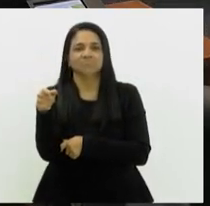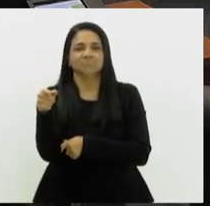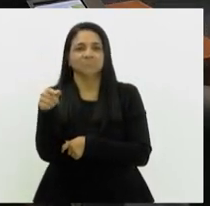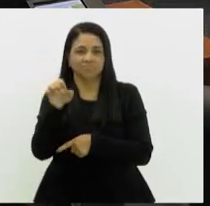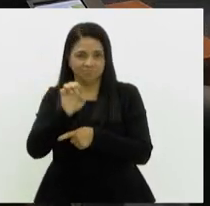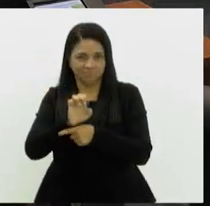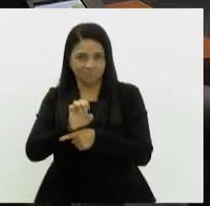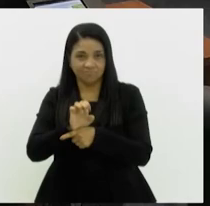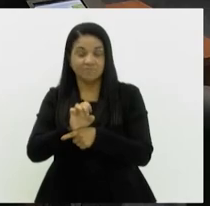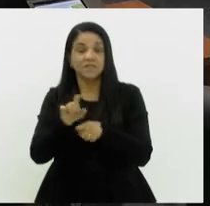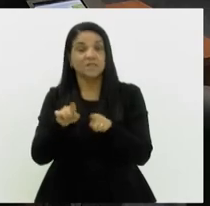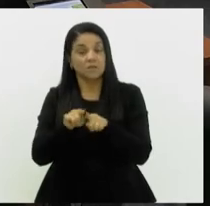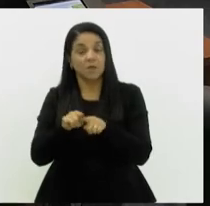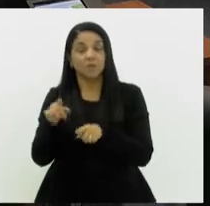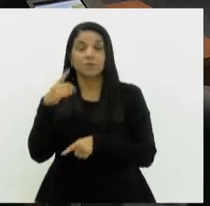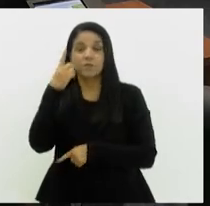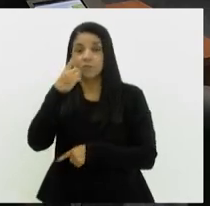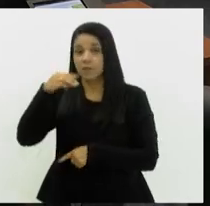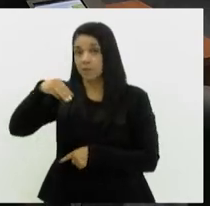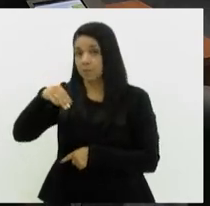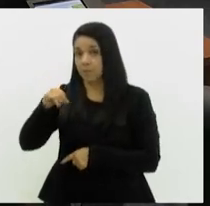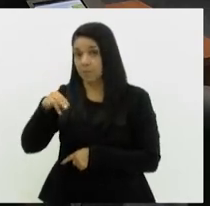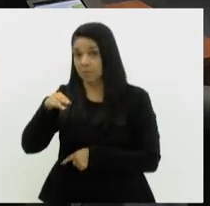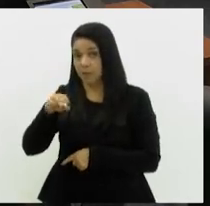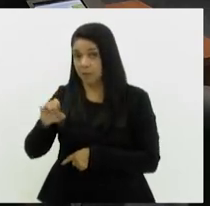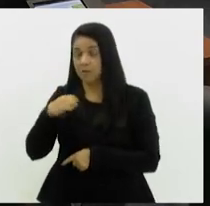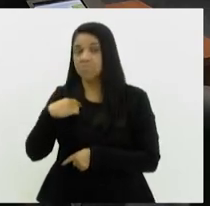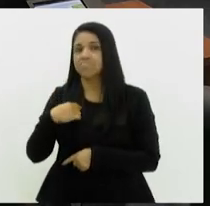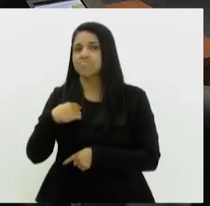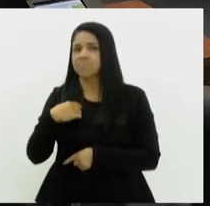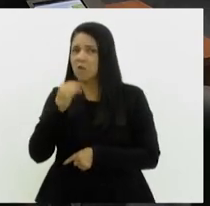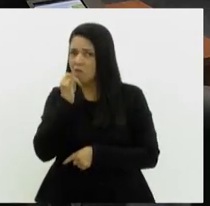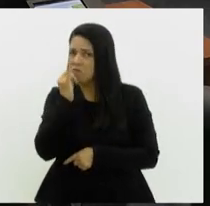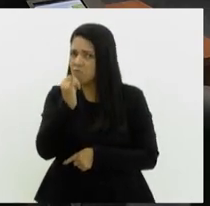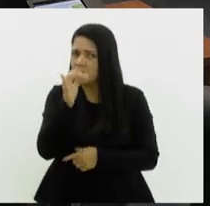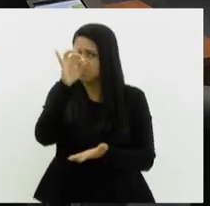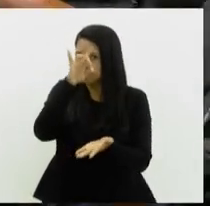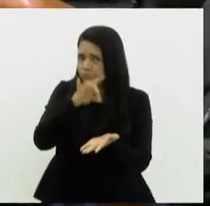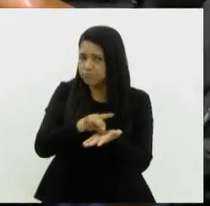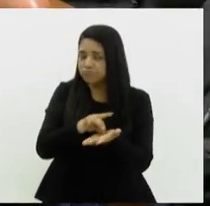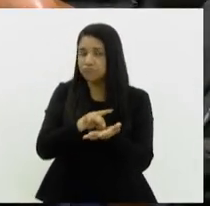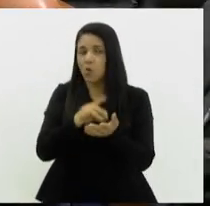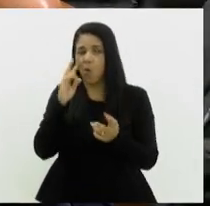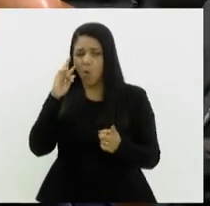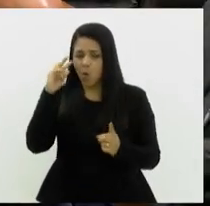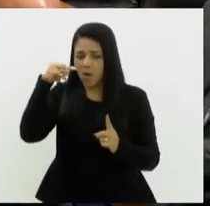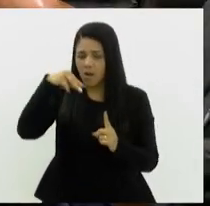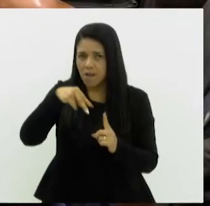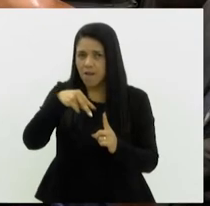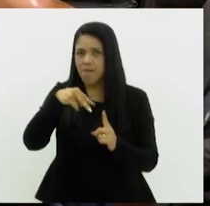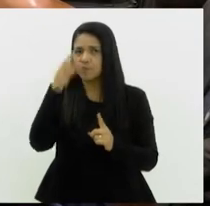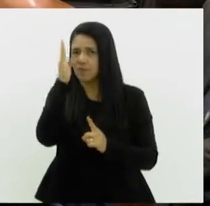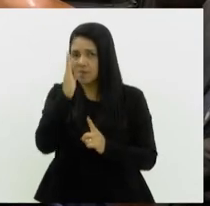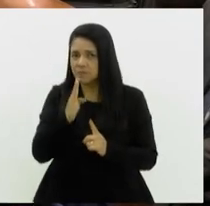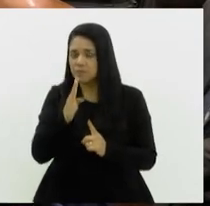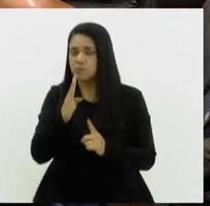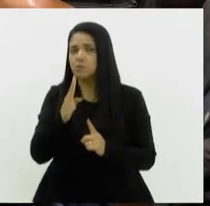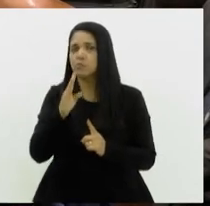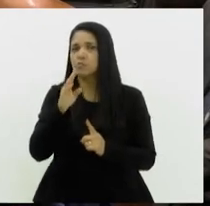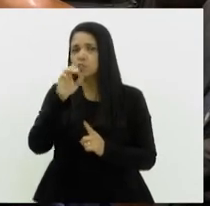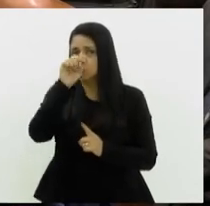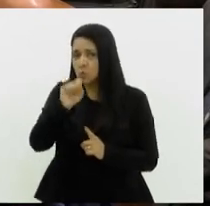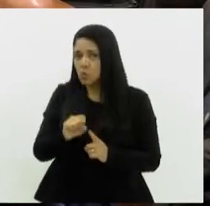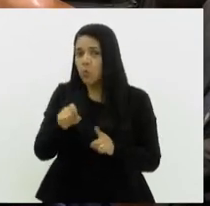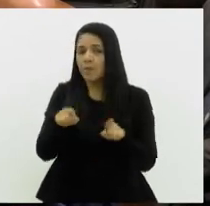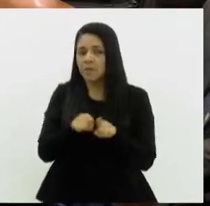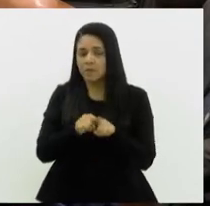o deputado Carlos Mink mencionou uma coisa que a gente tem que ter um olhar para o Brasil, para o Sul, mas também para nós aqui no